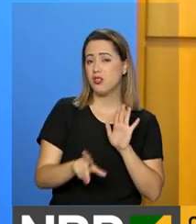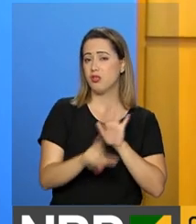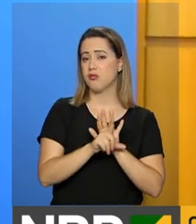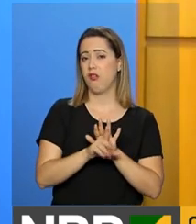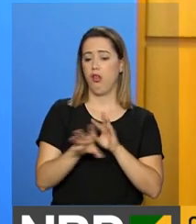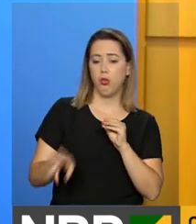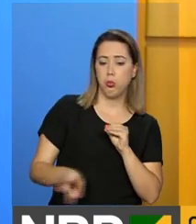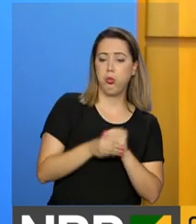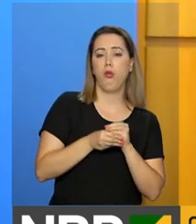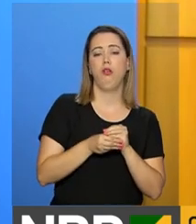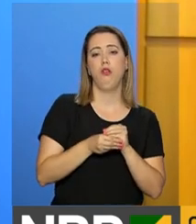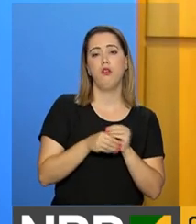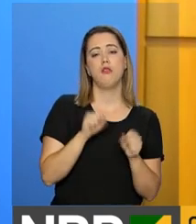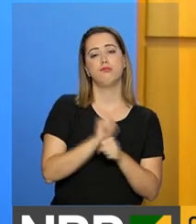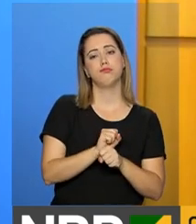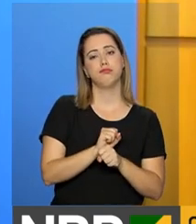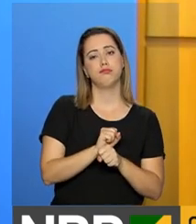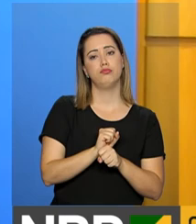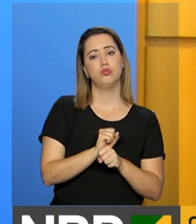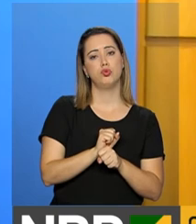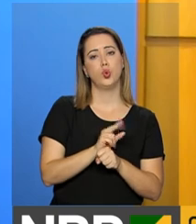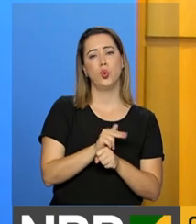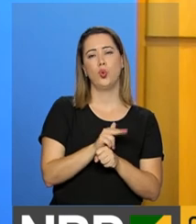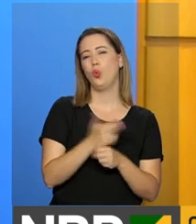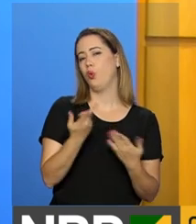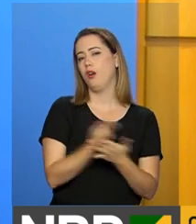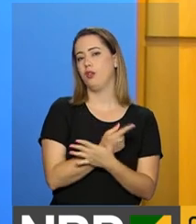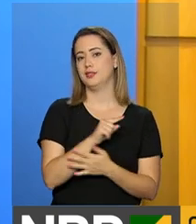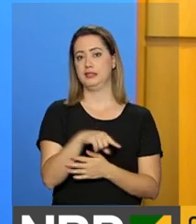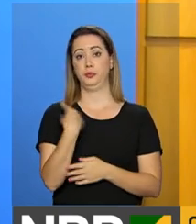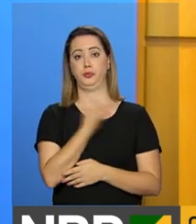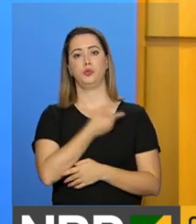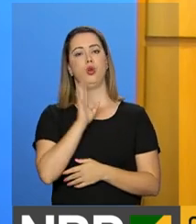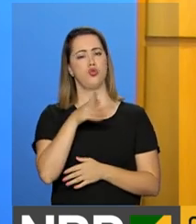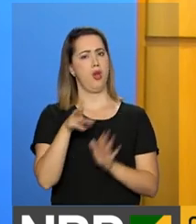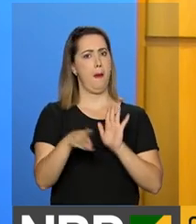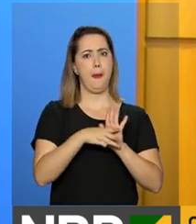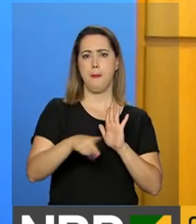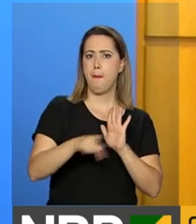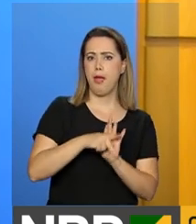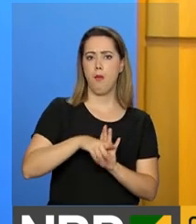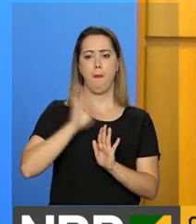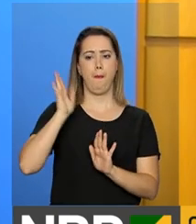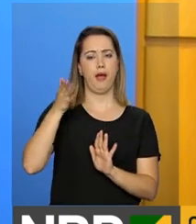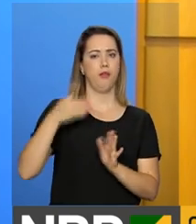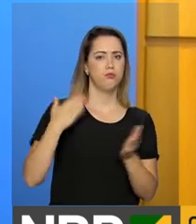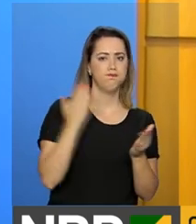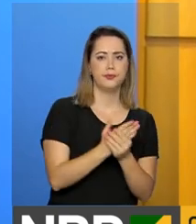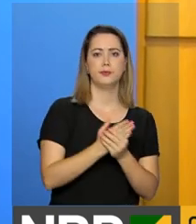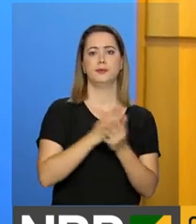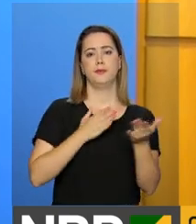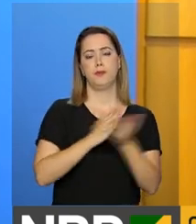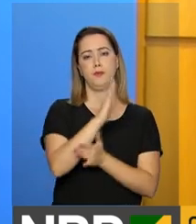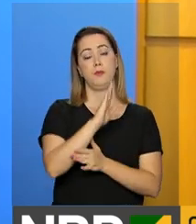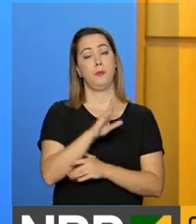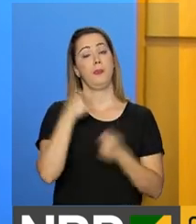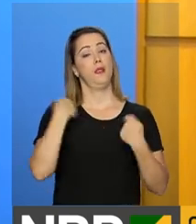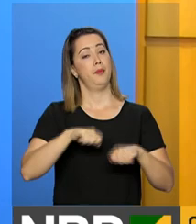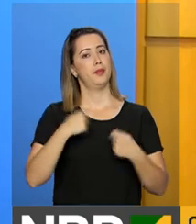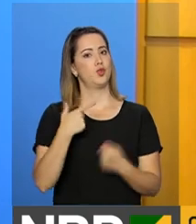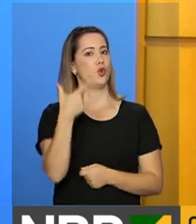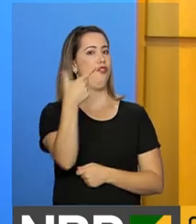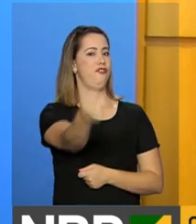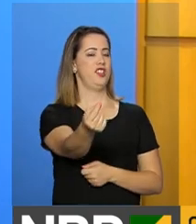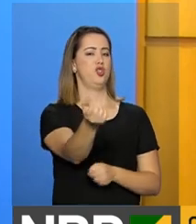não conseguimos fazê-lo. Fizemos por medida provisória, houve um longo debate, naturalmente antecedido por 20 anos